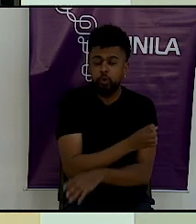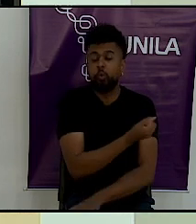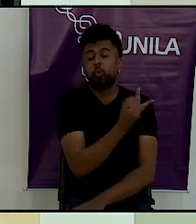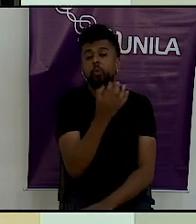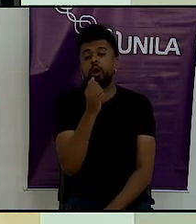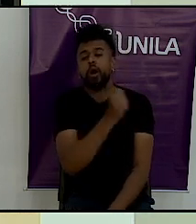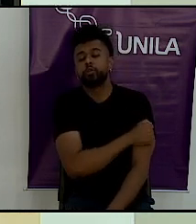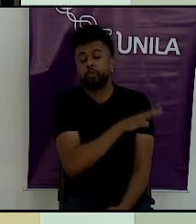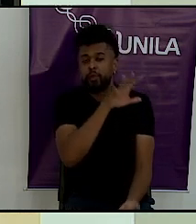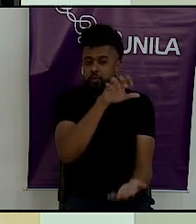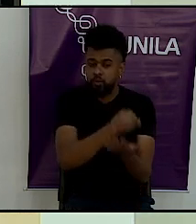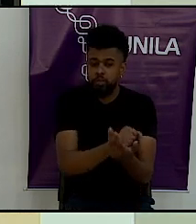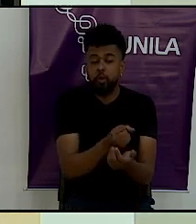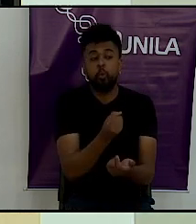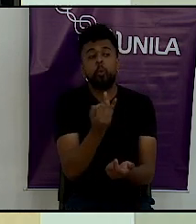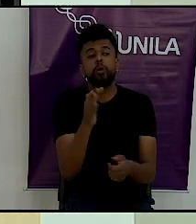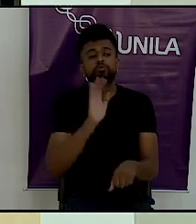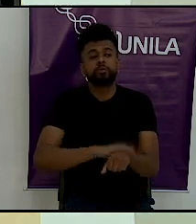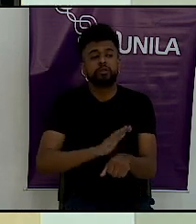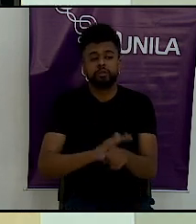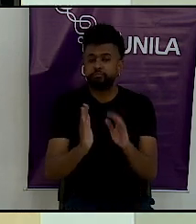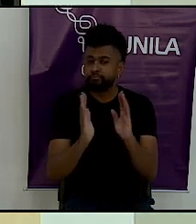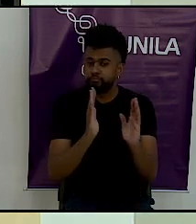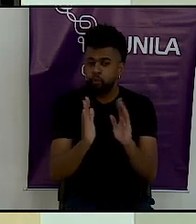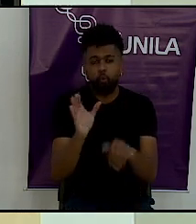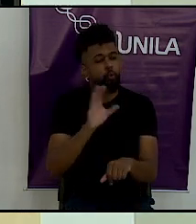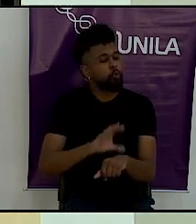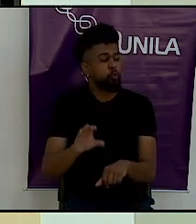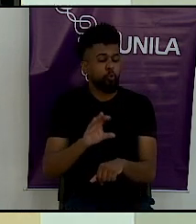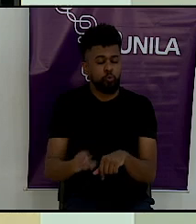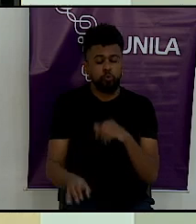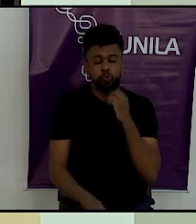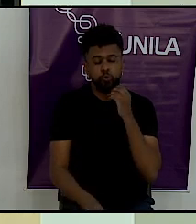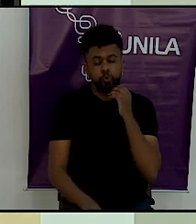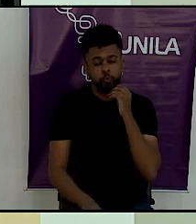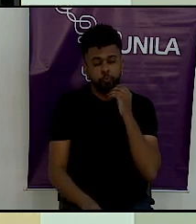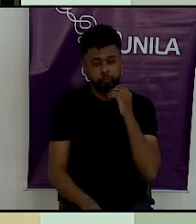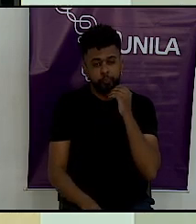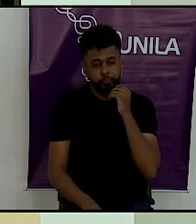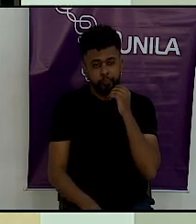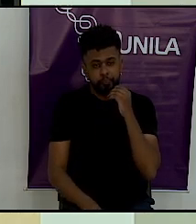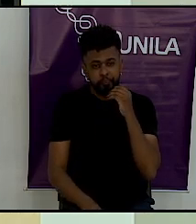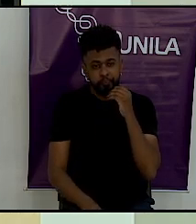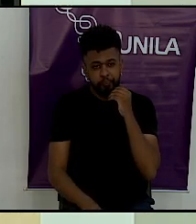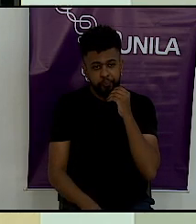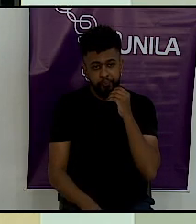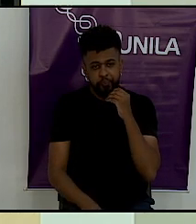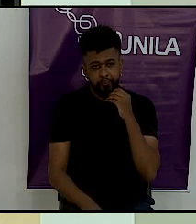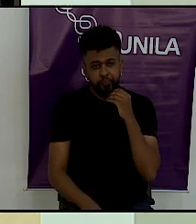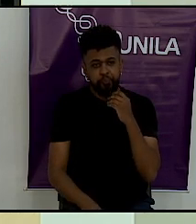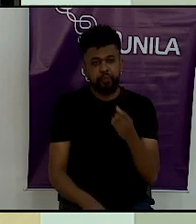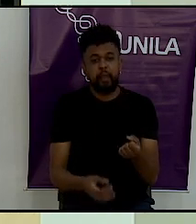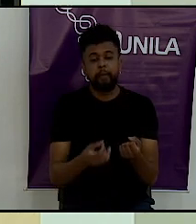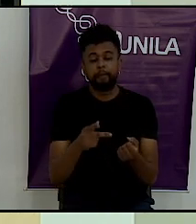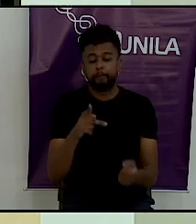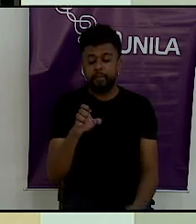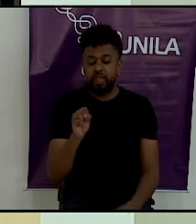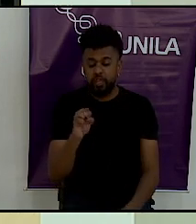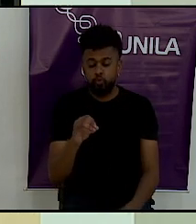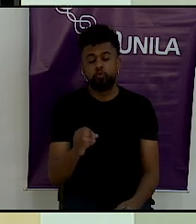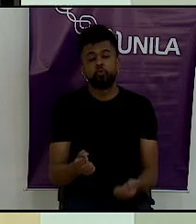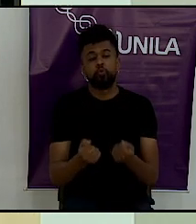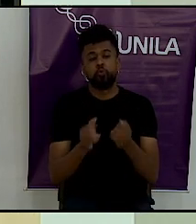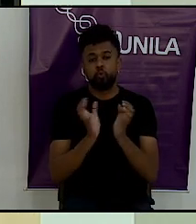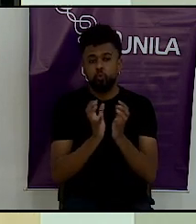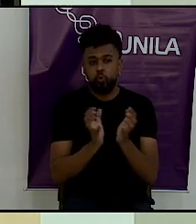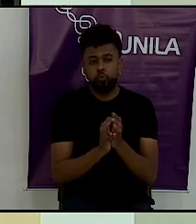matriculados, duração padrão do curso, né? Então quanto tempo o curso vai durar em média, peso do grupo do curso, né? Ou